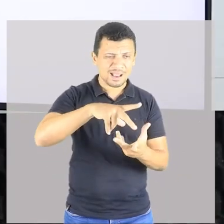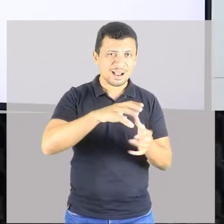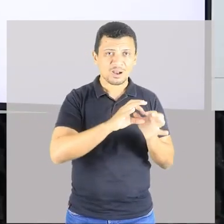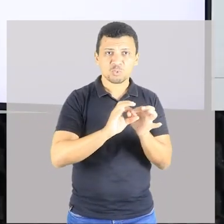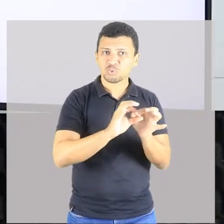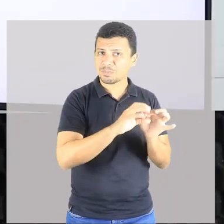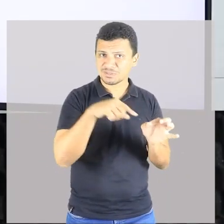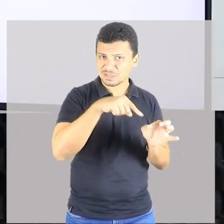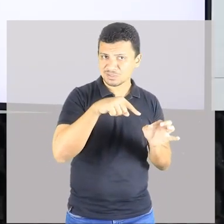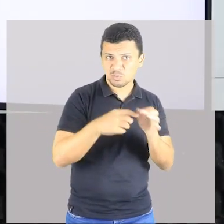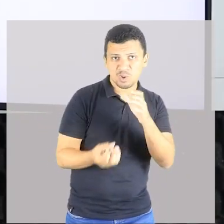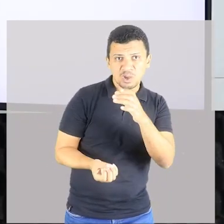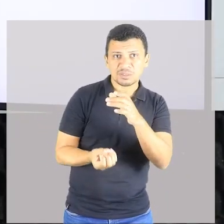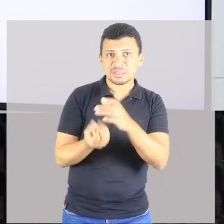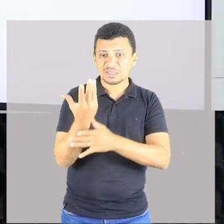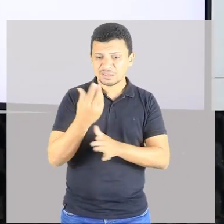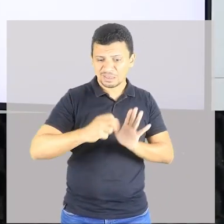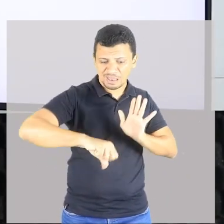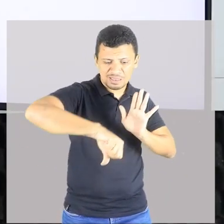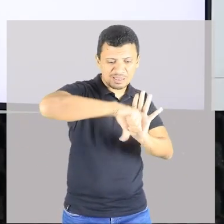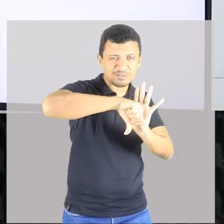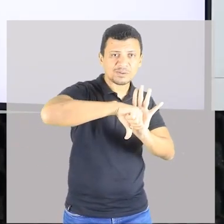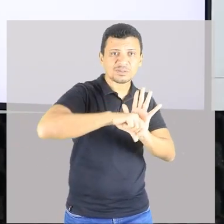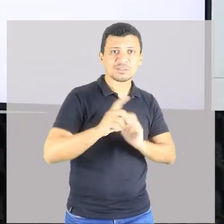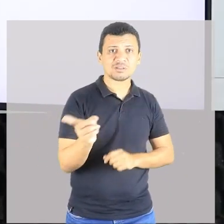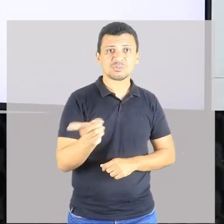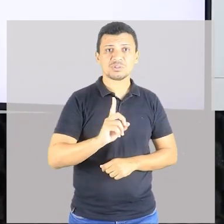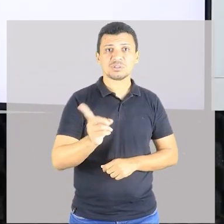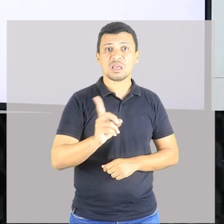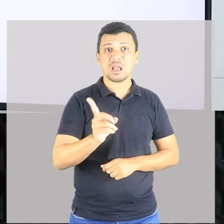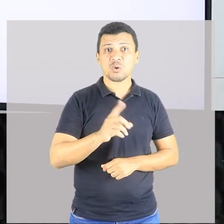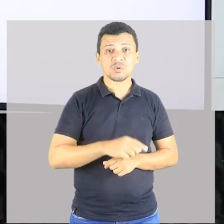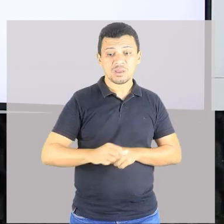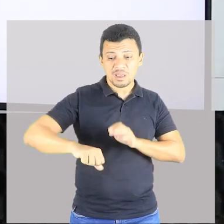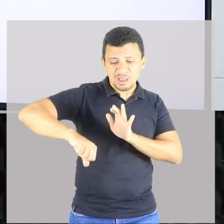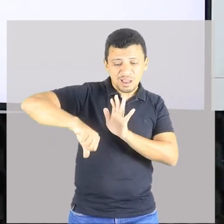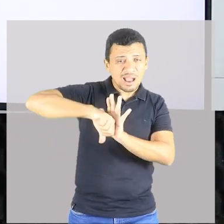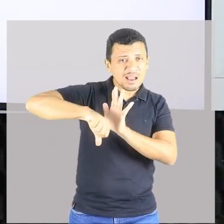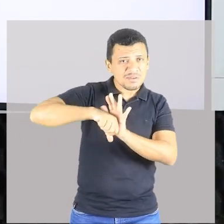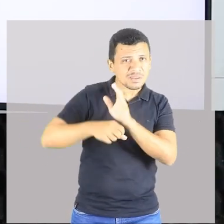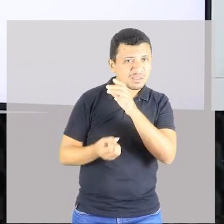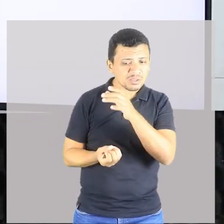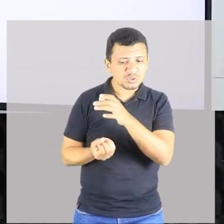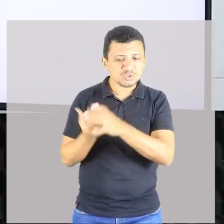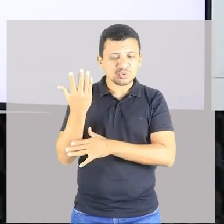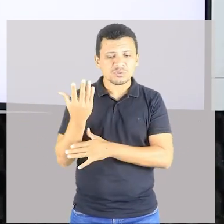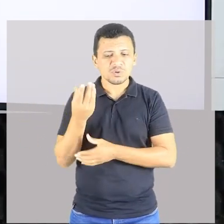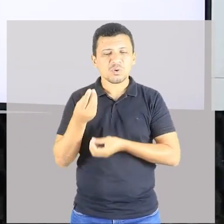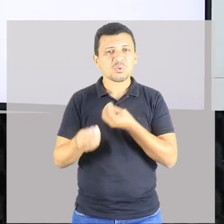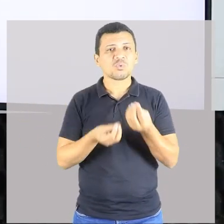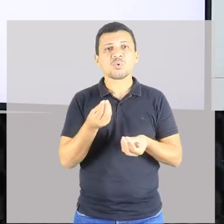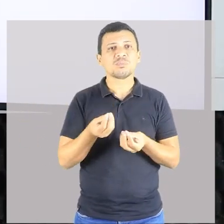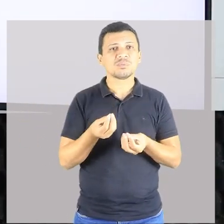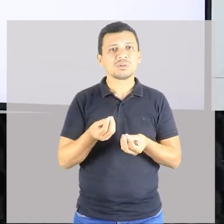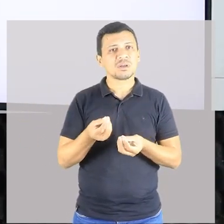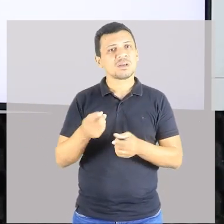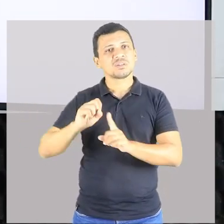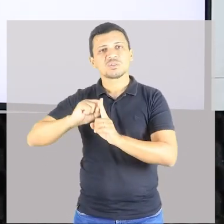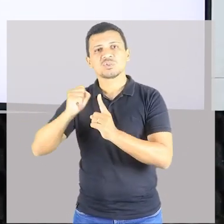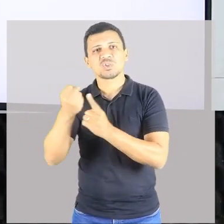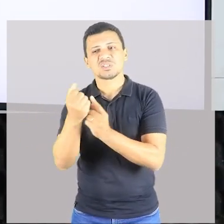que cria a ilegalidade. A ilegalidade que se desenvolve, ela é fruto das